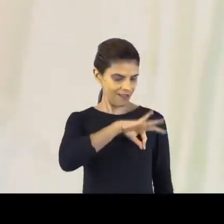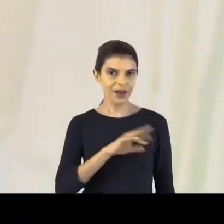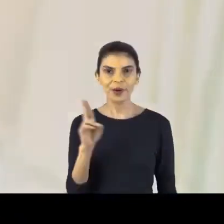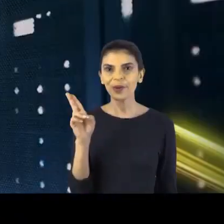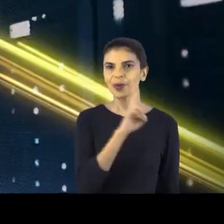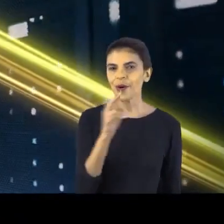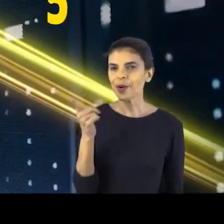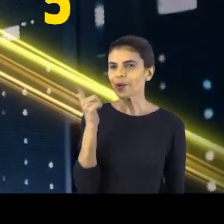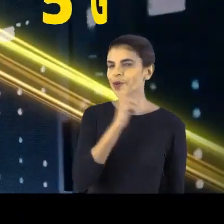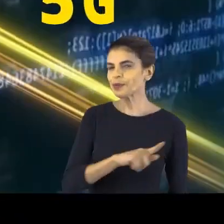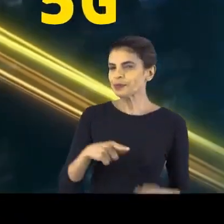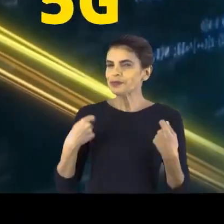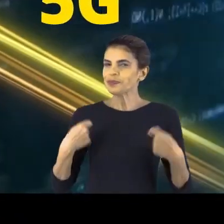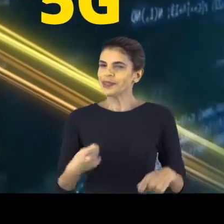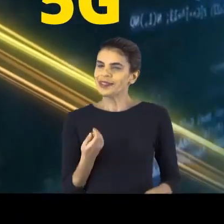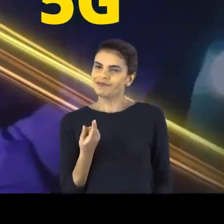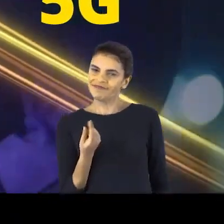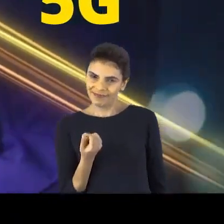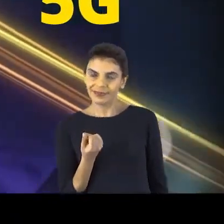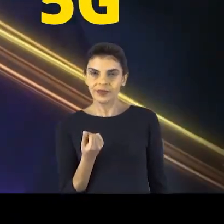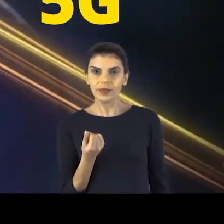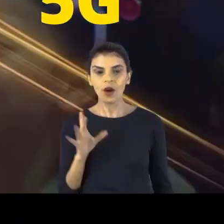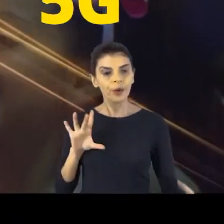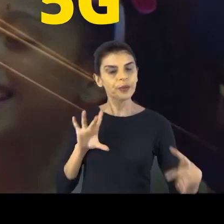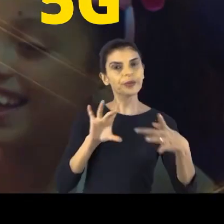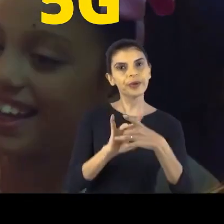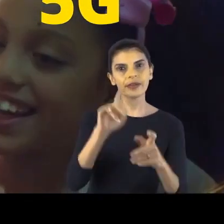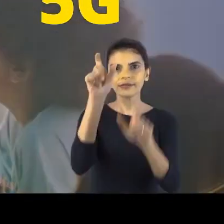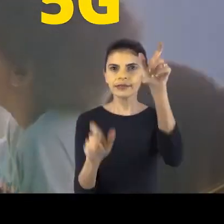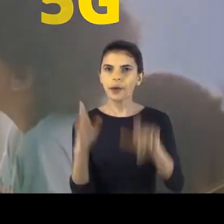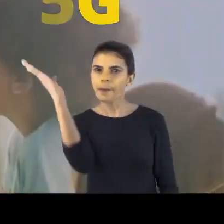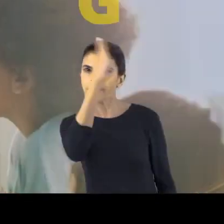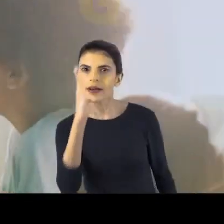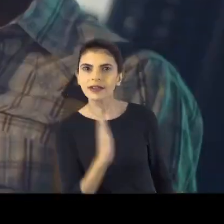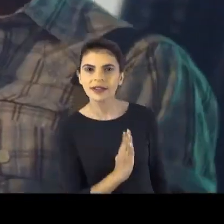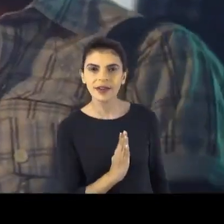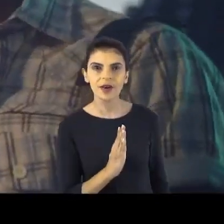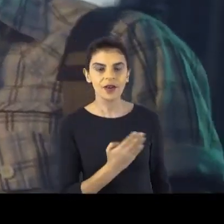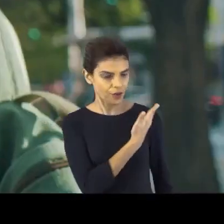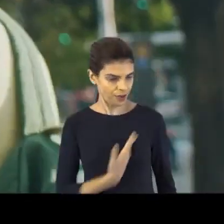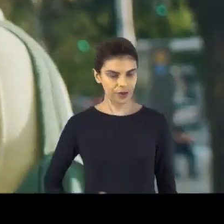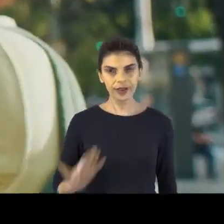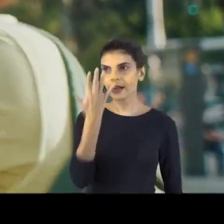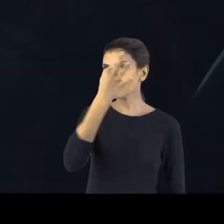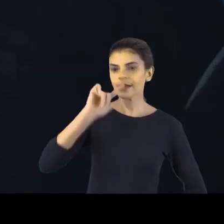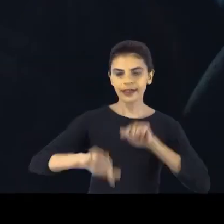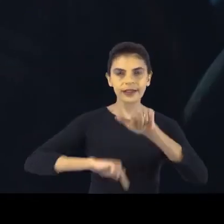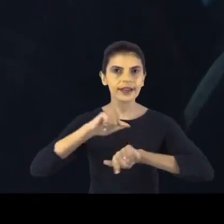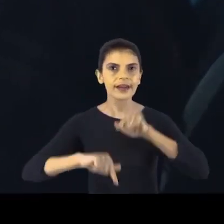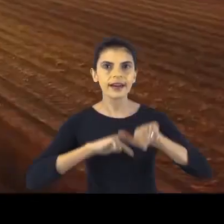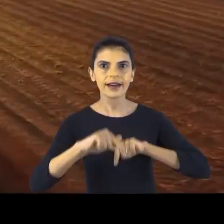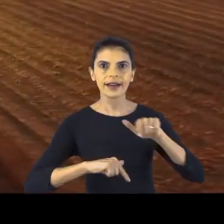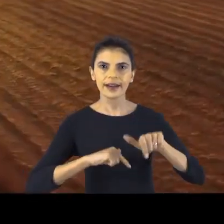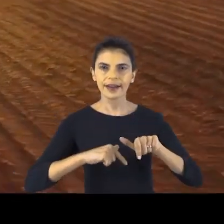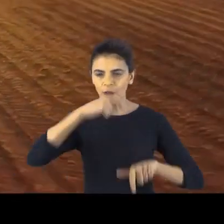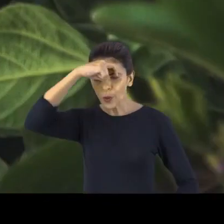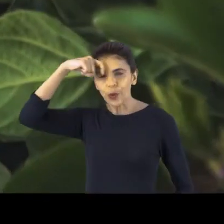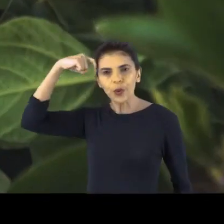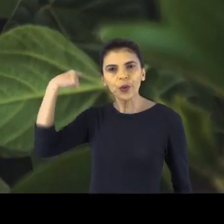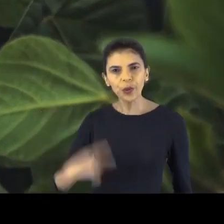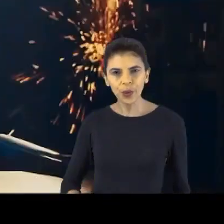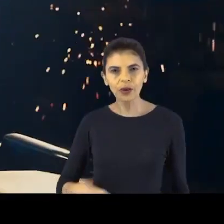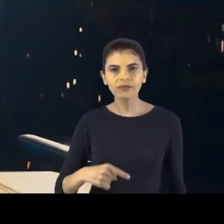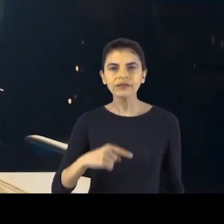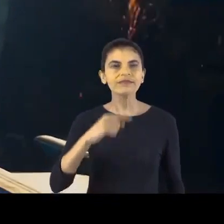carente. Para incentivar investimentos e conectar os brasileiros. É para isso que o governo federal trabalha. Para